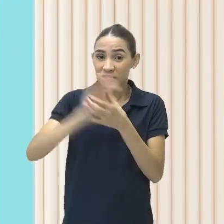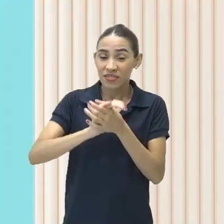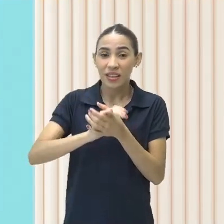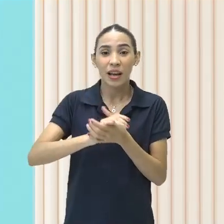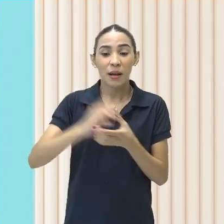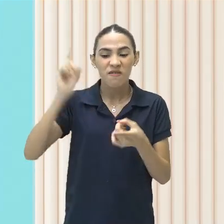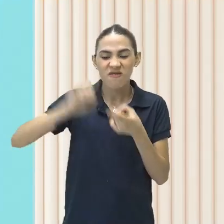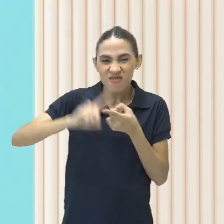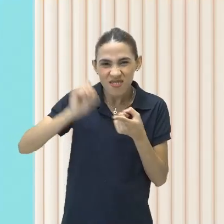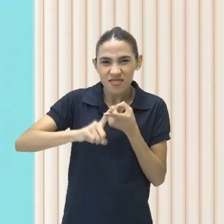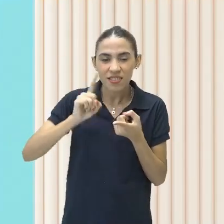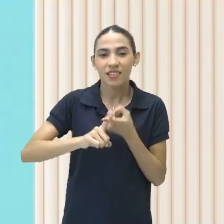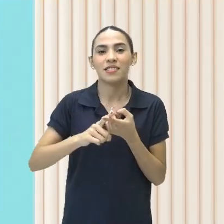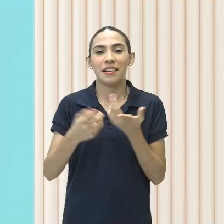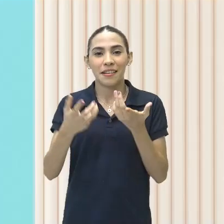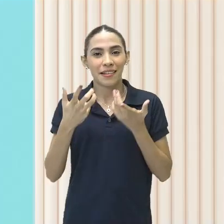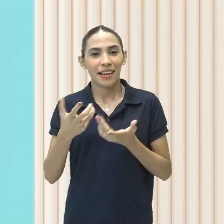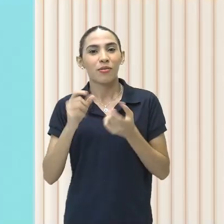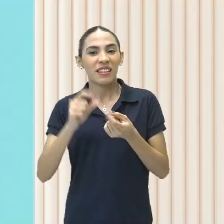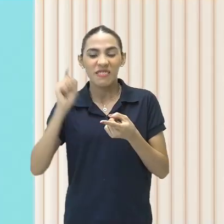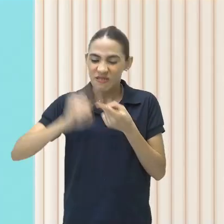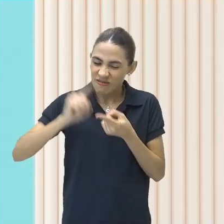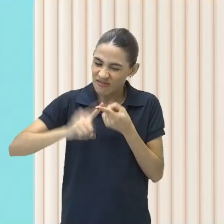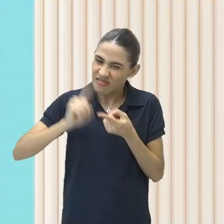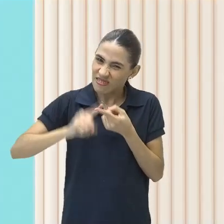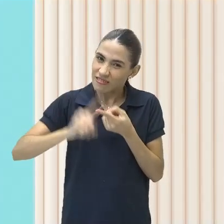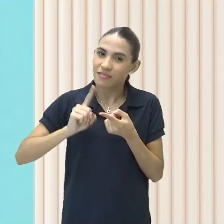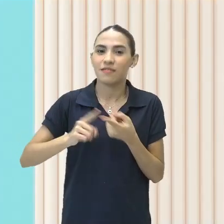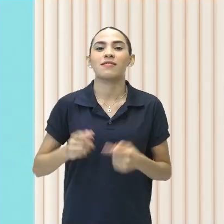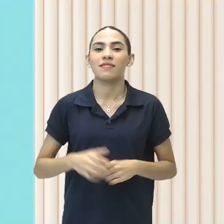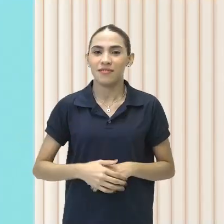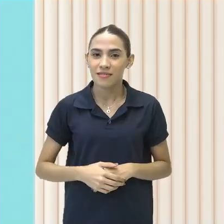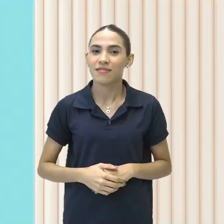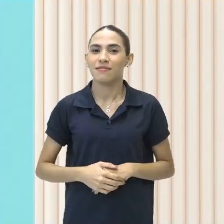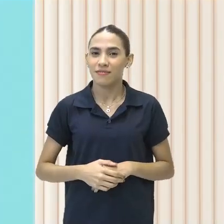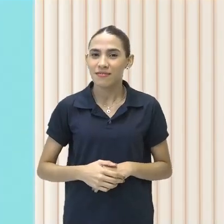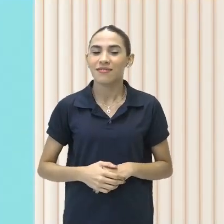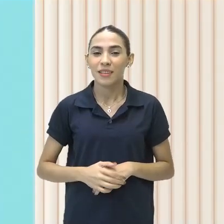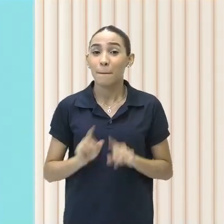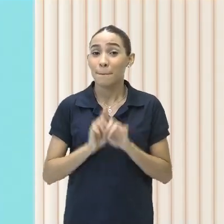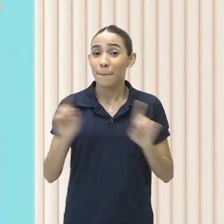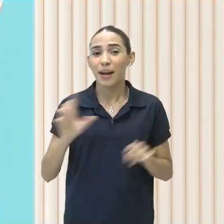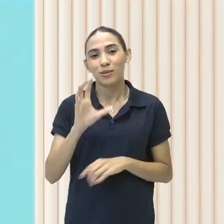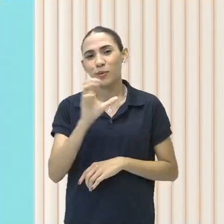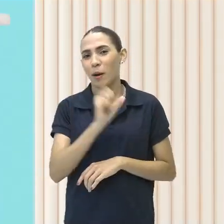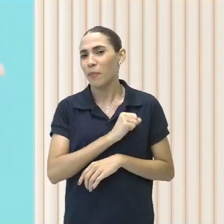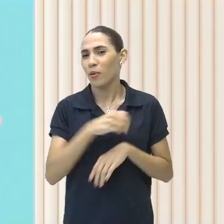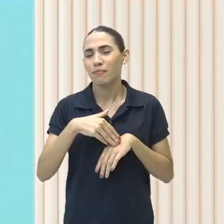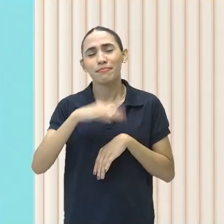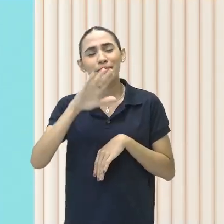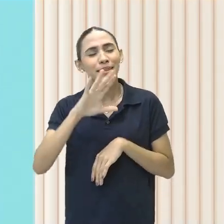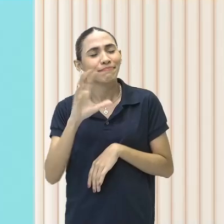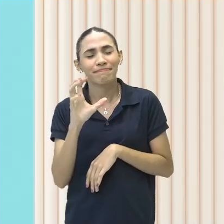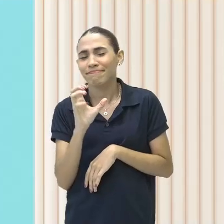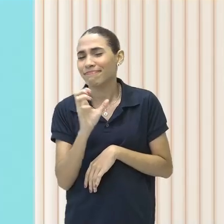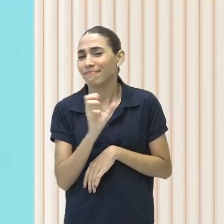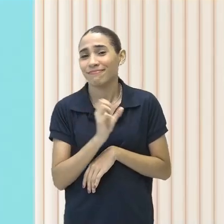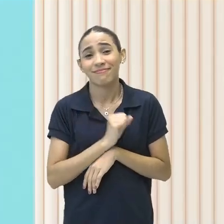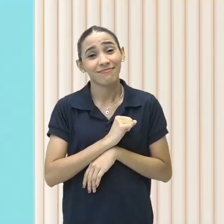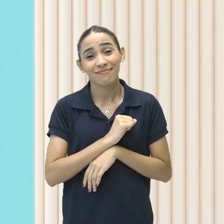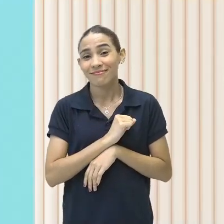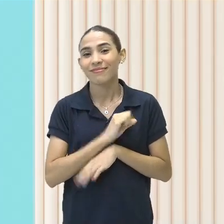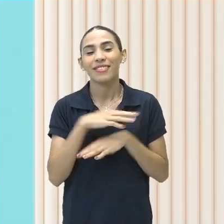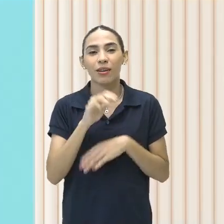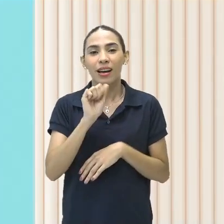ela quer mostrar, então, para ele, fazer ele comer o pão que o diabo amassou. Mas o amor fala mais alto. Então,